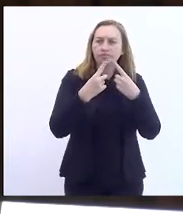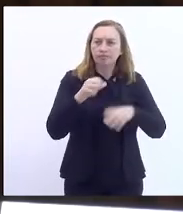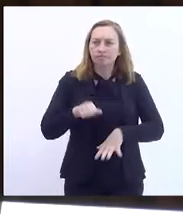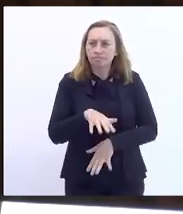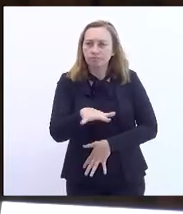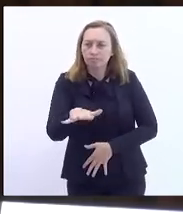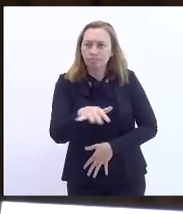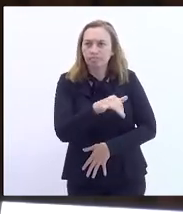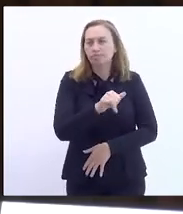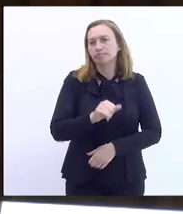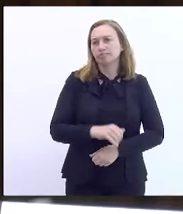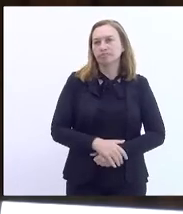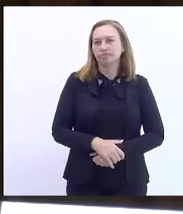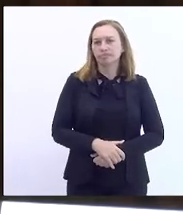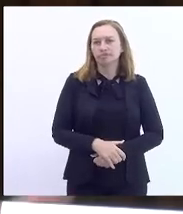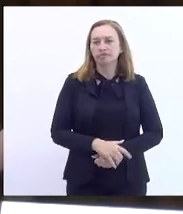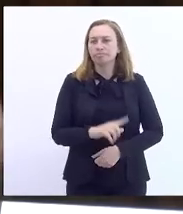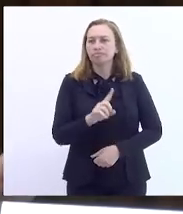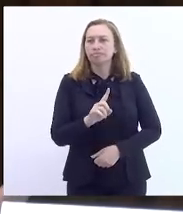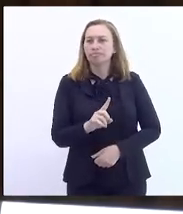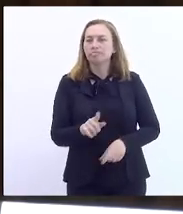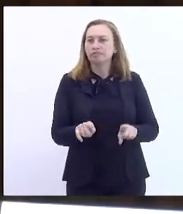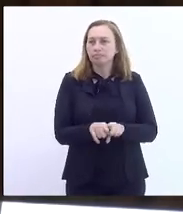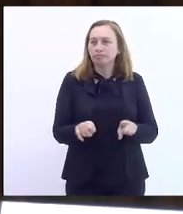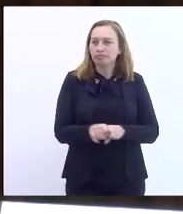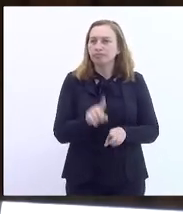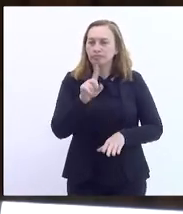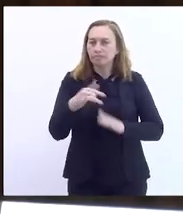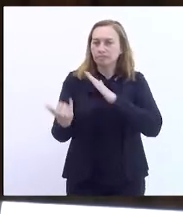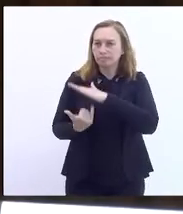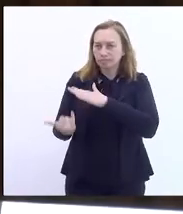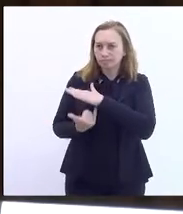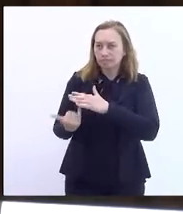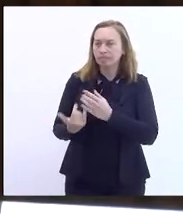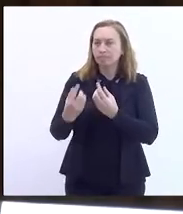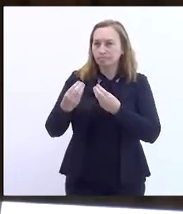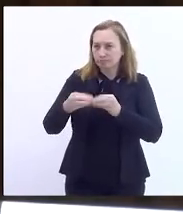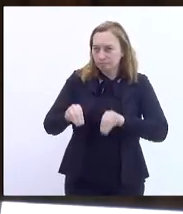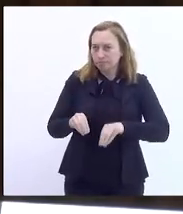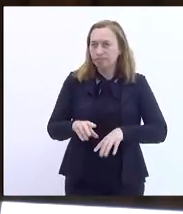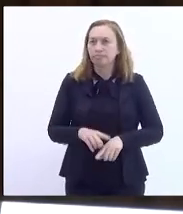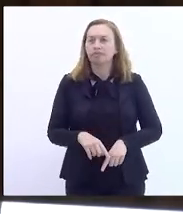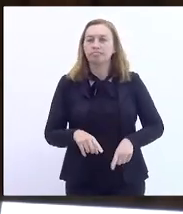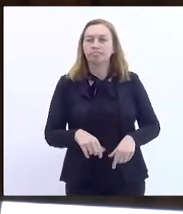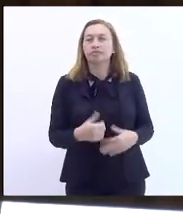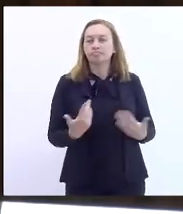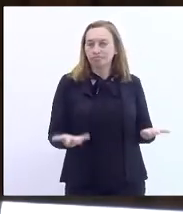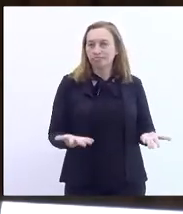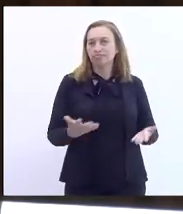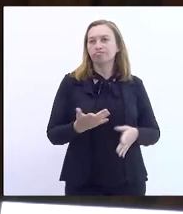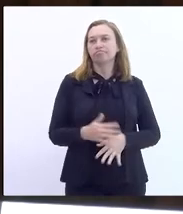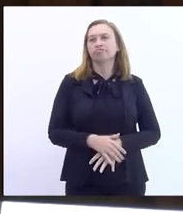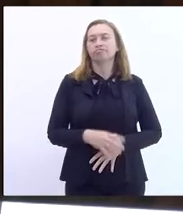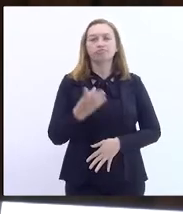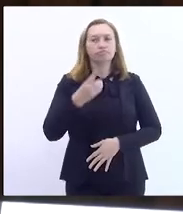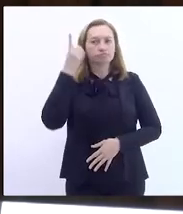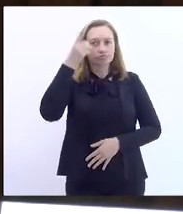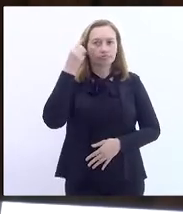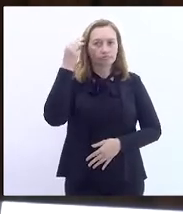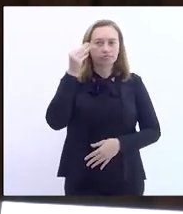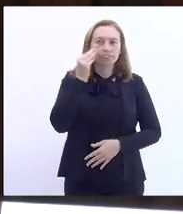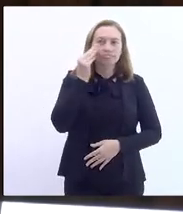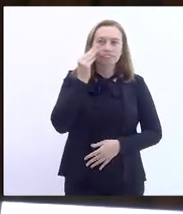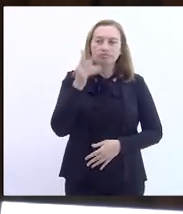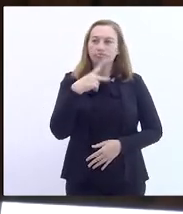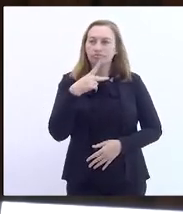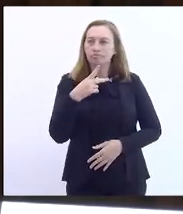favelas das periferias não à toa também é uma instituição muito atacada Oi e aí quando a deputada Mônica